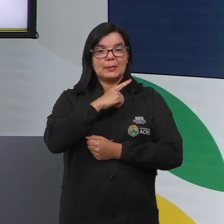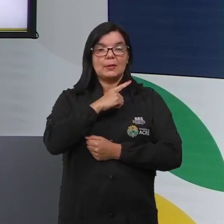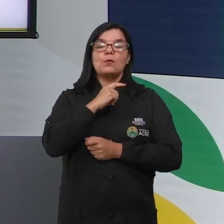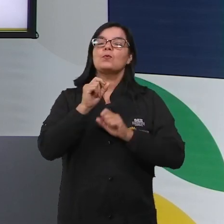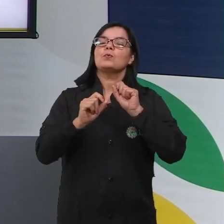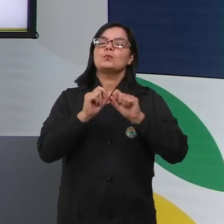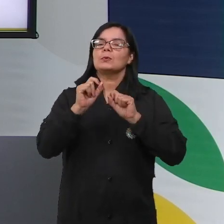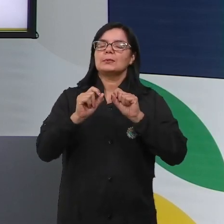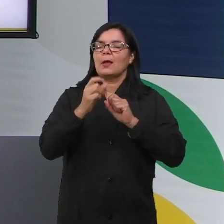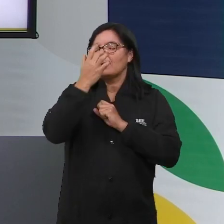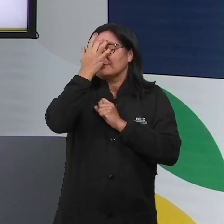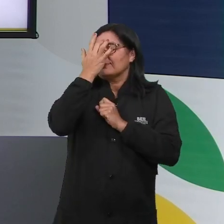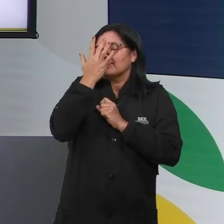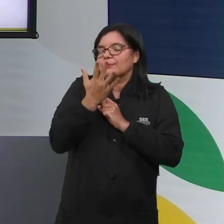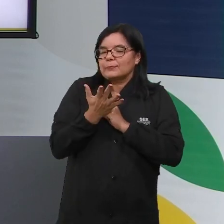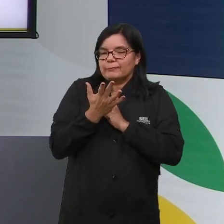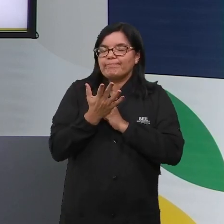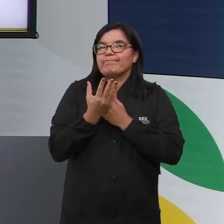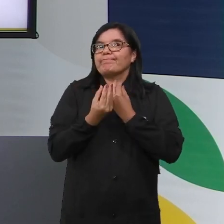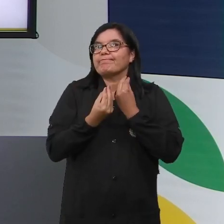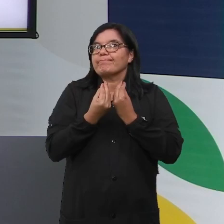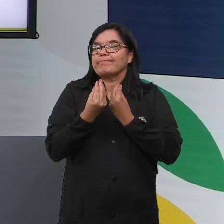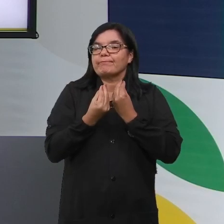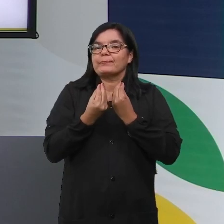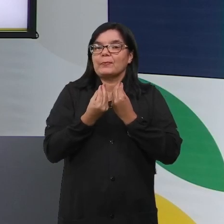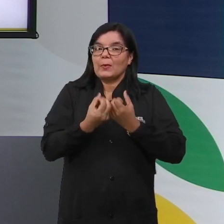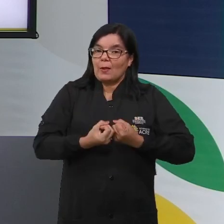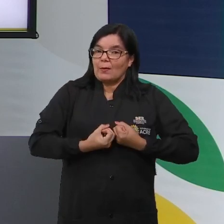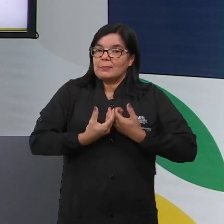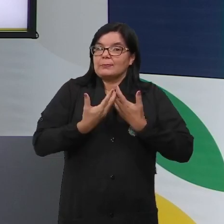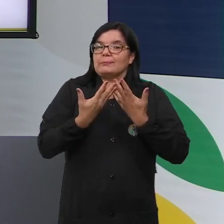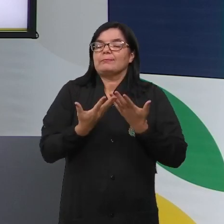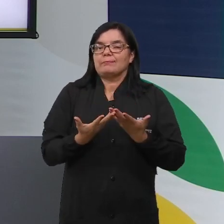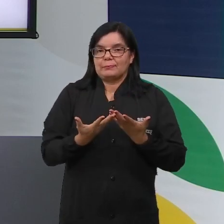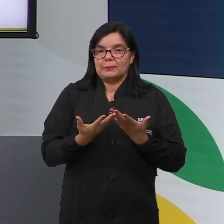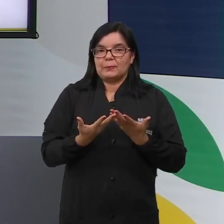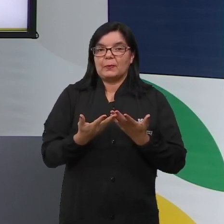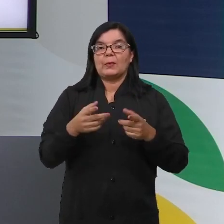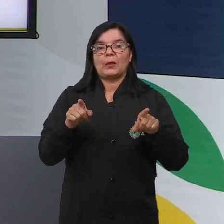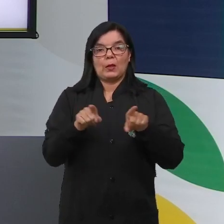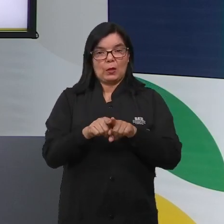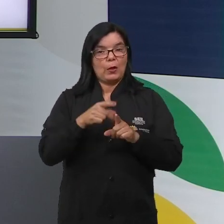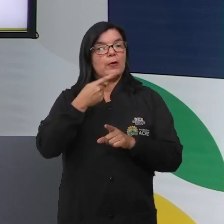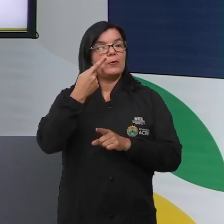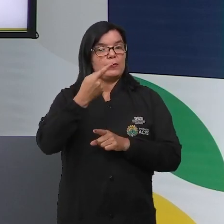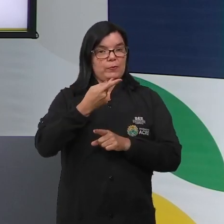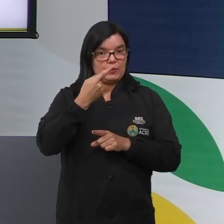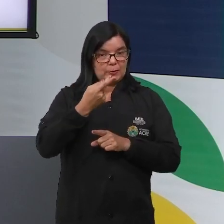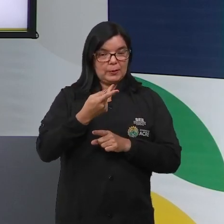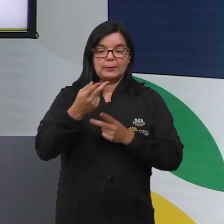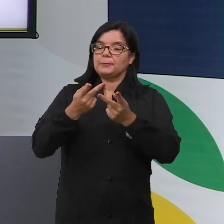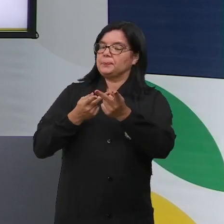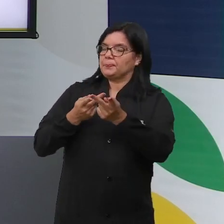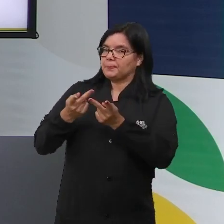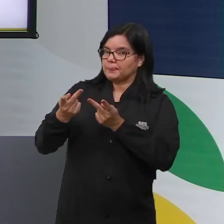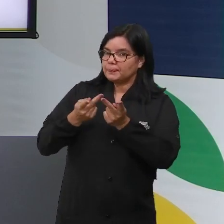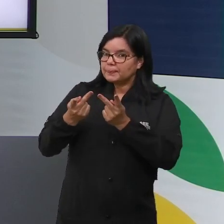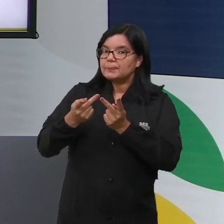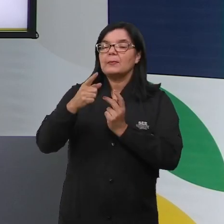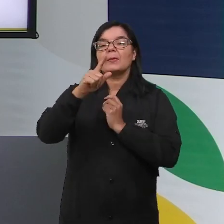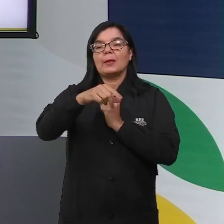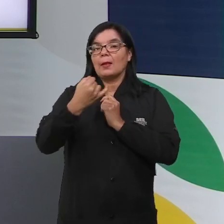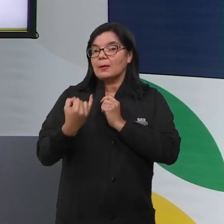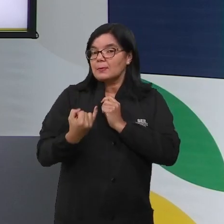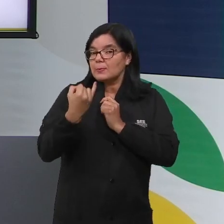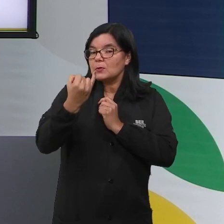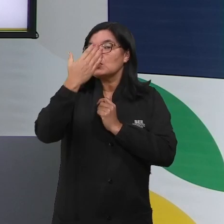ali uma facilidade com a espontaneidade. Embora seja uma fala planejada, é importante